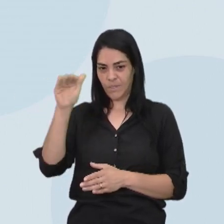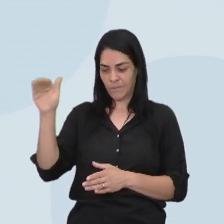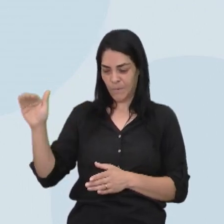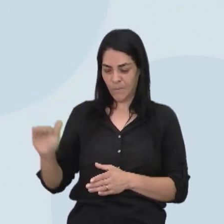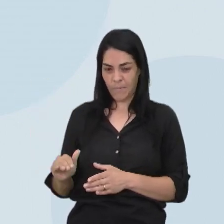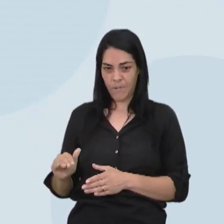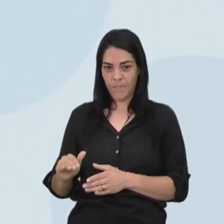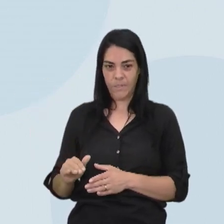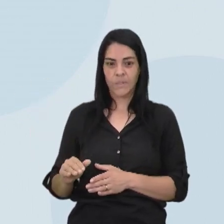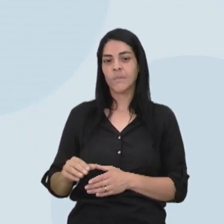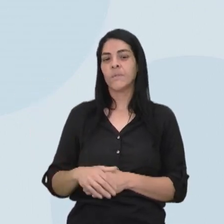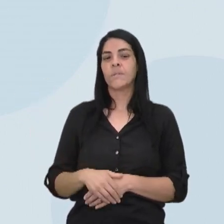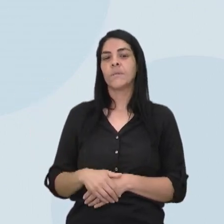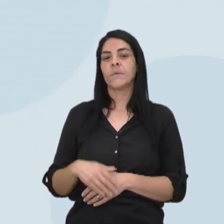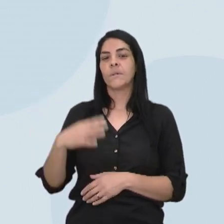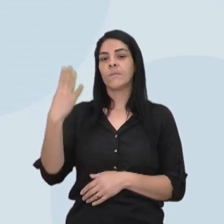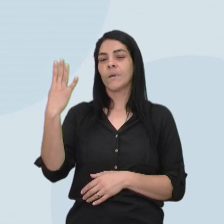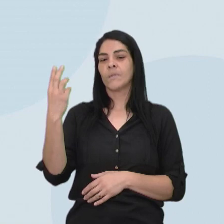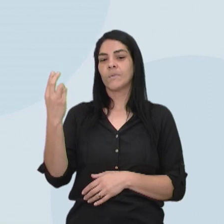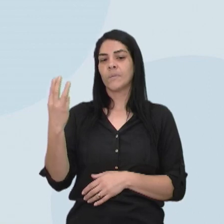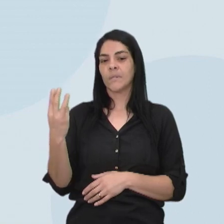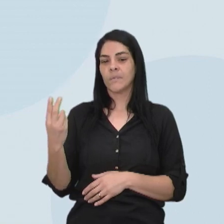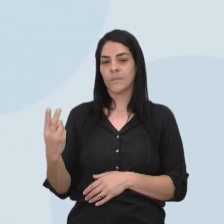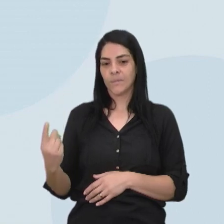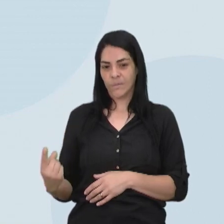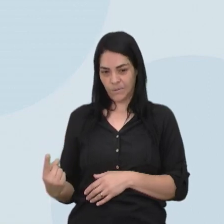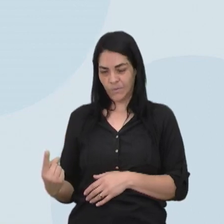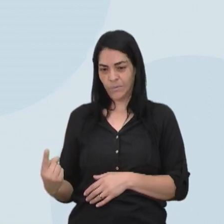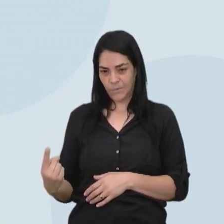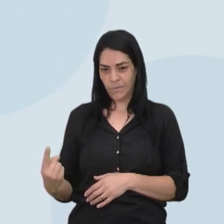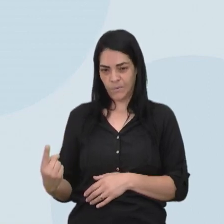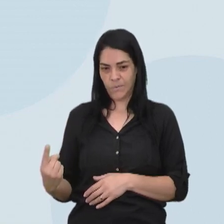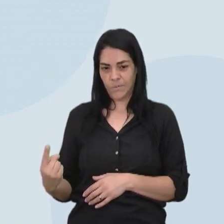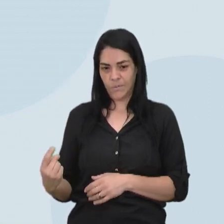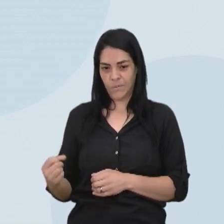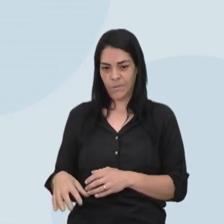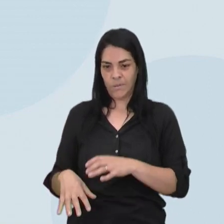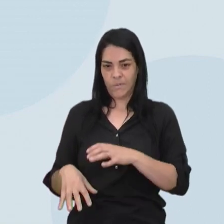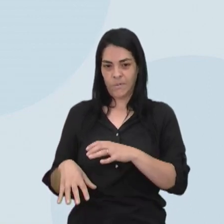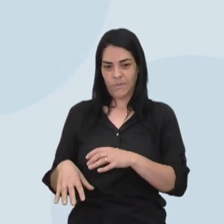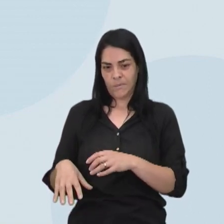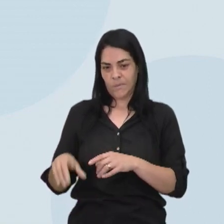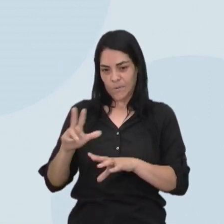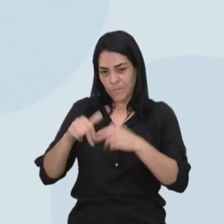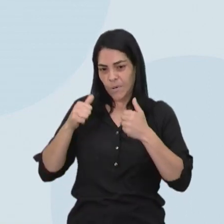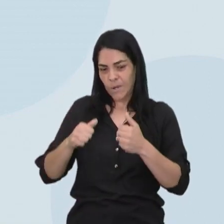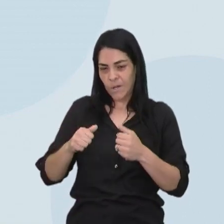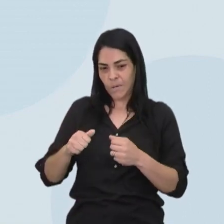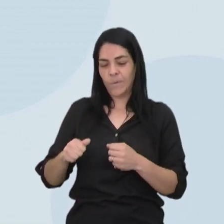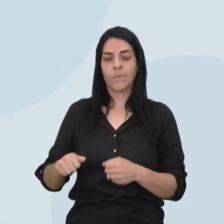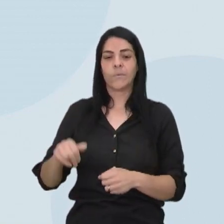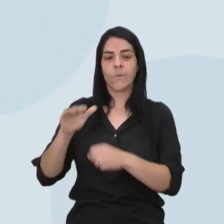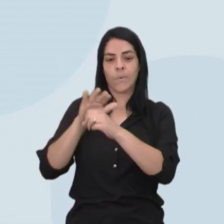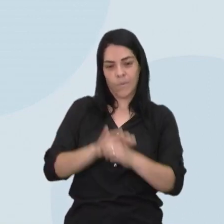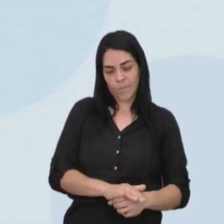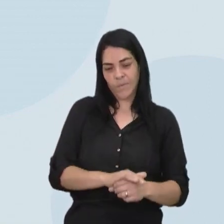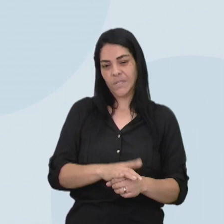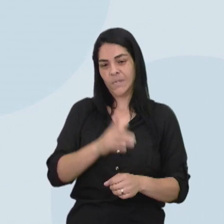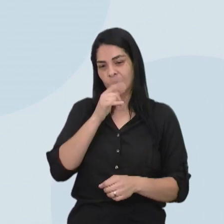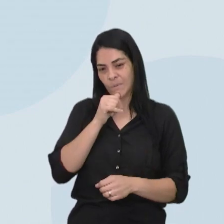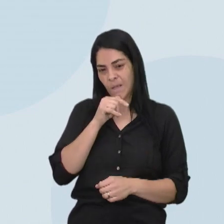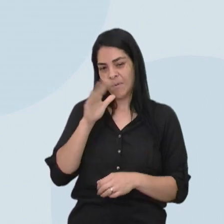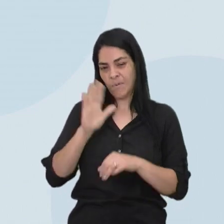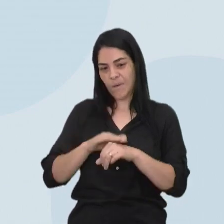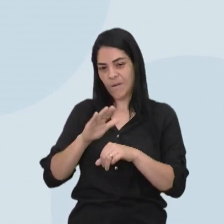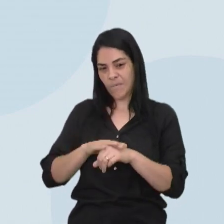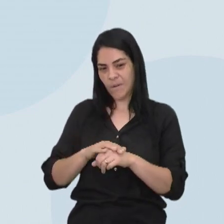né? Eles dão um prolongamento maior. E esse prolongamento maior é por conta da pressão da coluna d'água, que faz